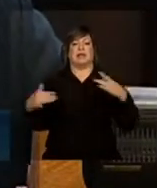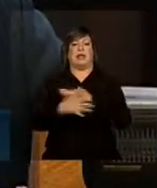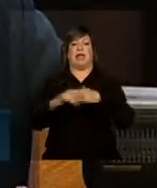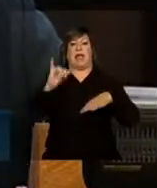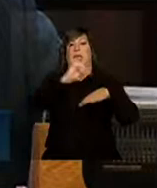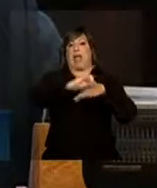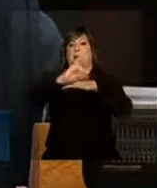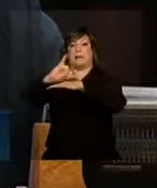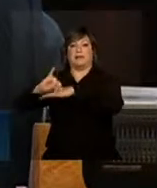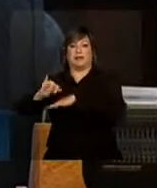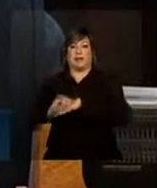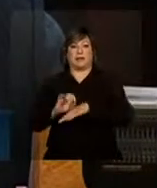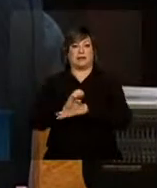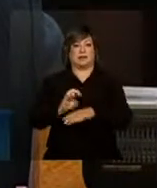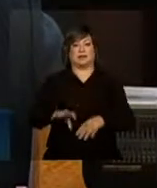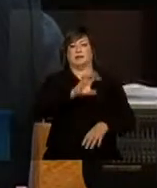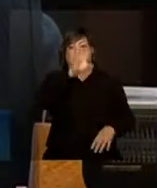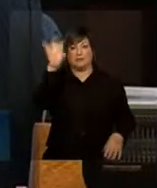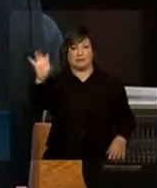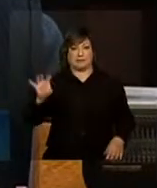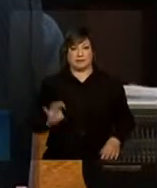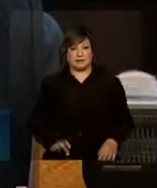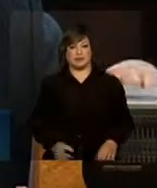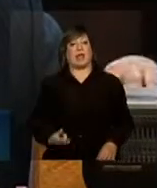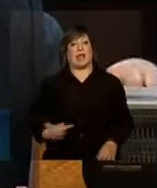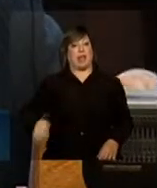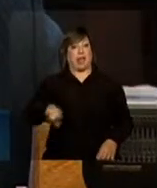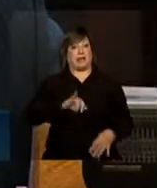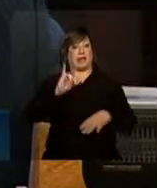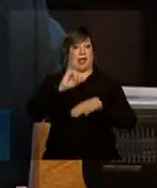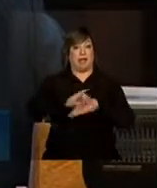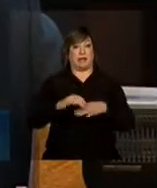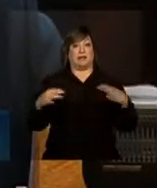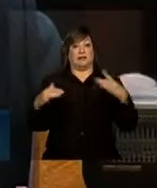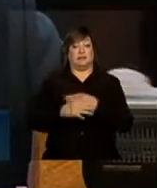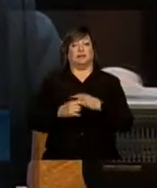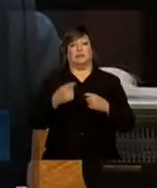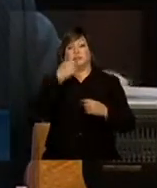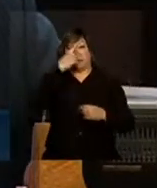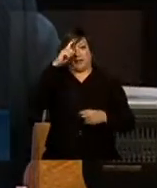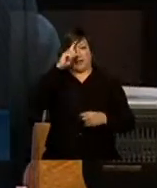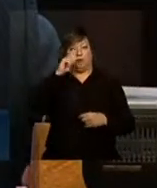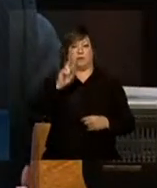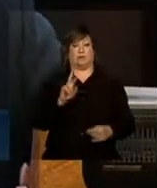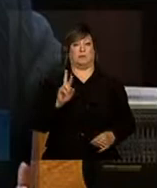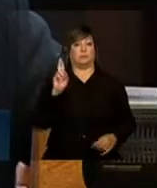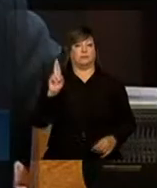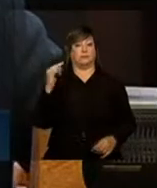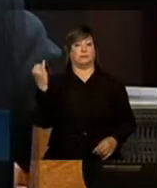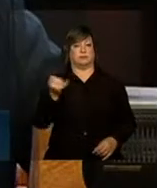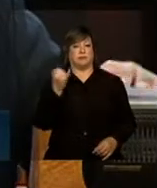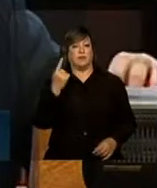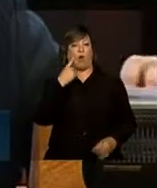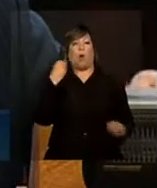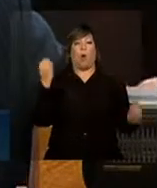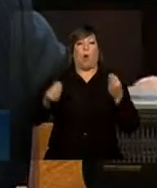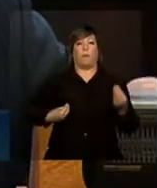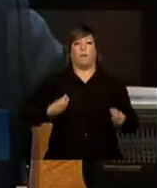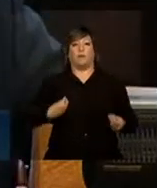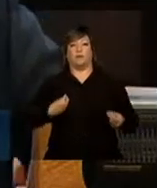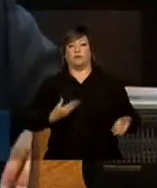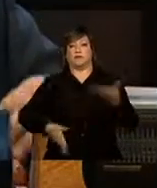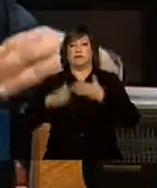estados onde eles irão atuar. Nessas capitais terão contato com os hospitais de referência, entender o fluxo de funcionamento,